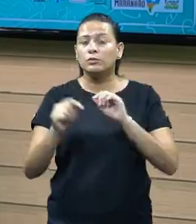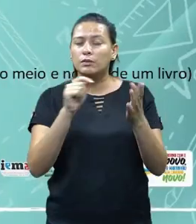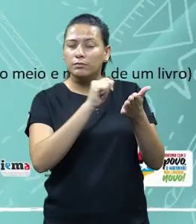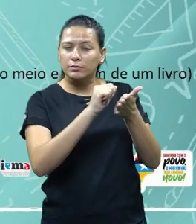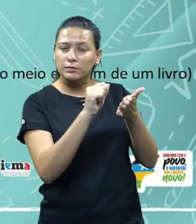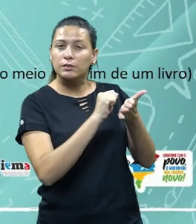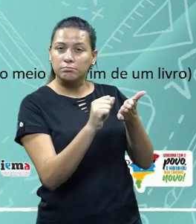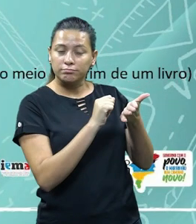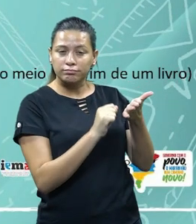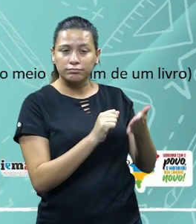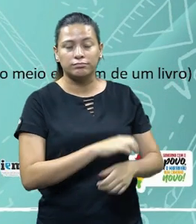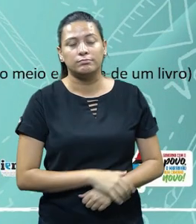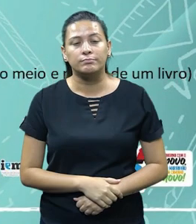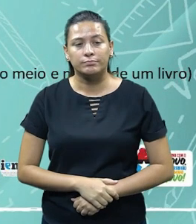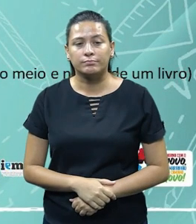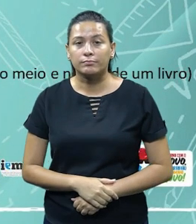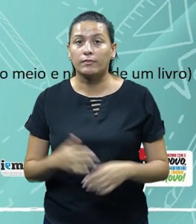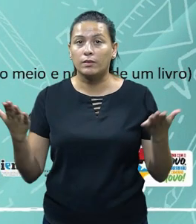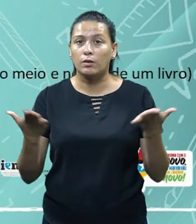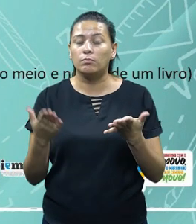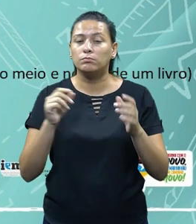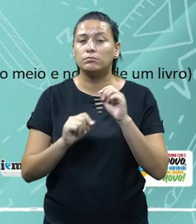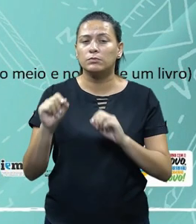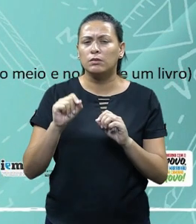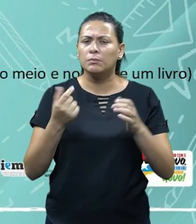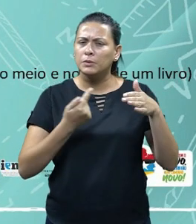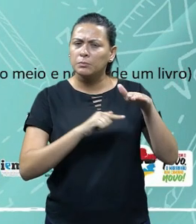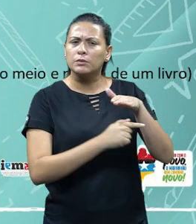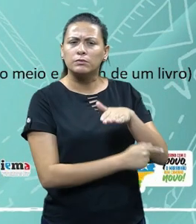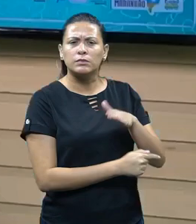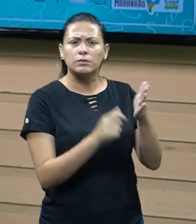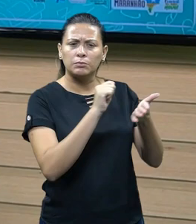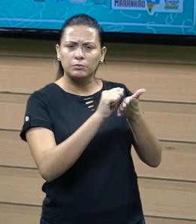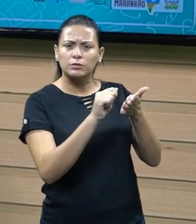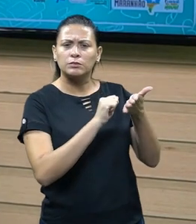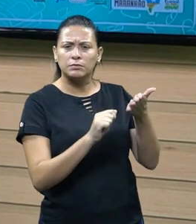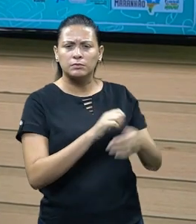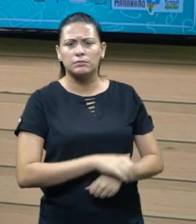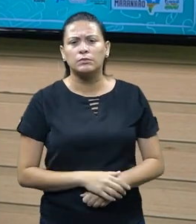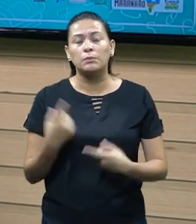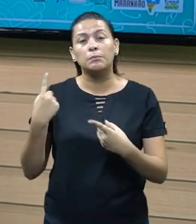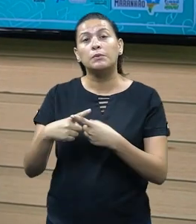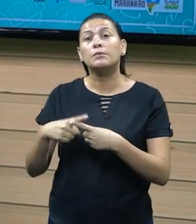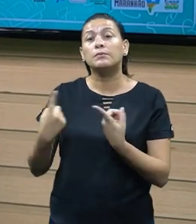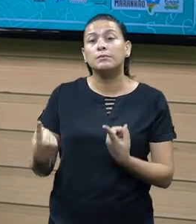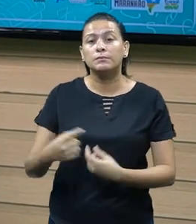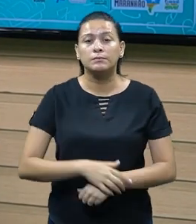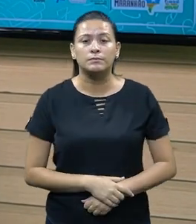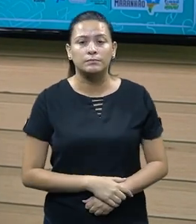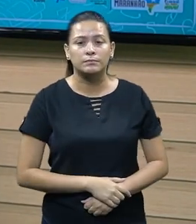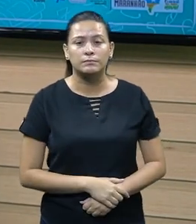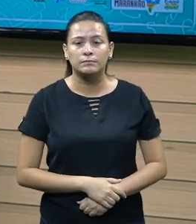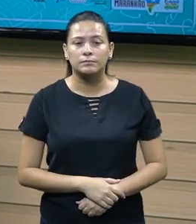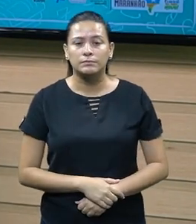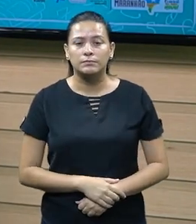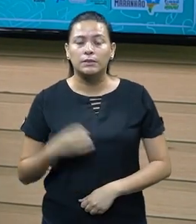né aí nós vamos hoje aprofundar um pouquinho sobre fichamento acadêmico Mas por que fichamento acadêmico porque ele é essencial